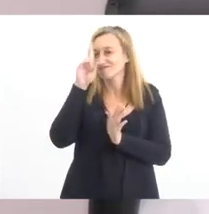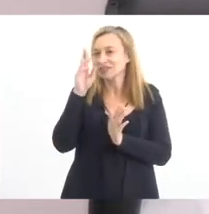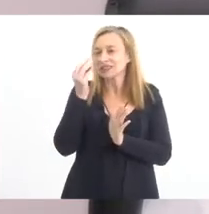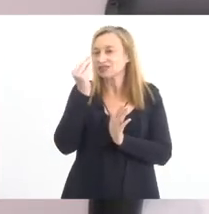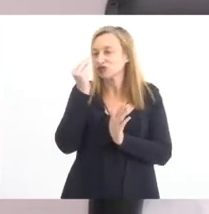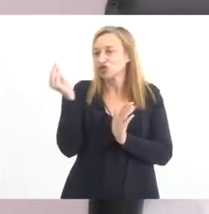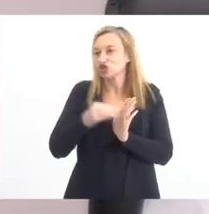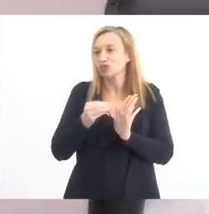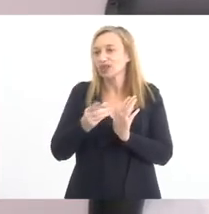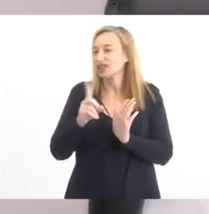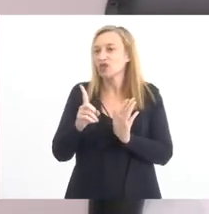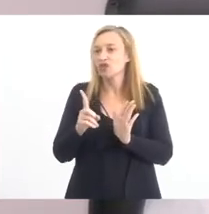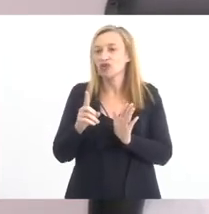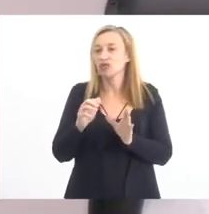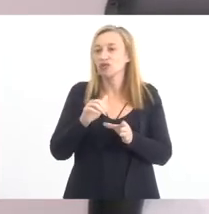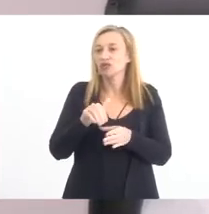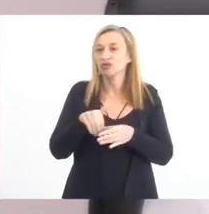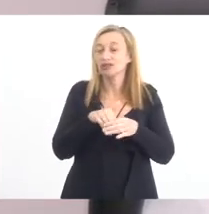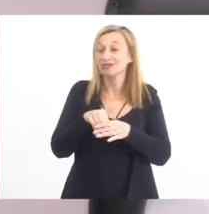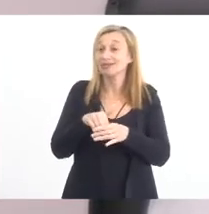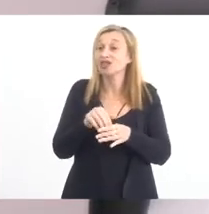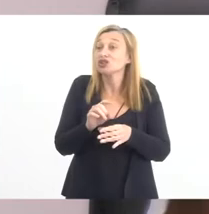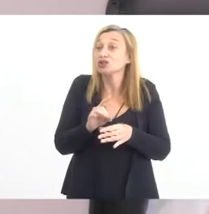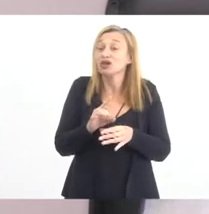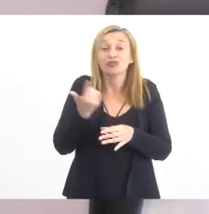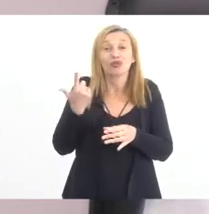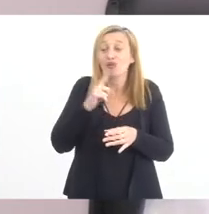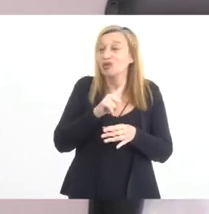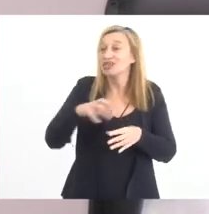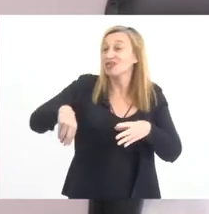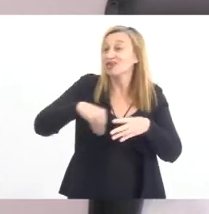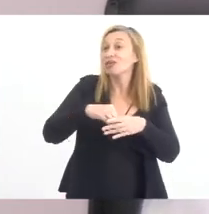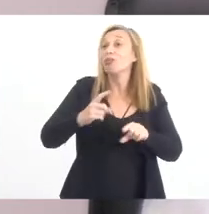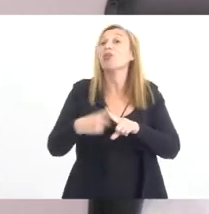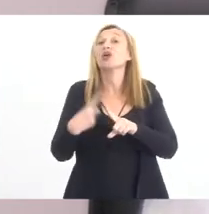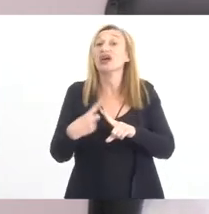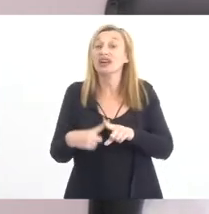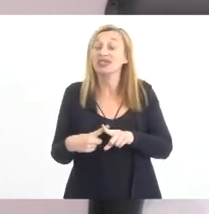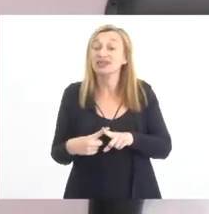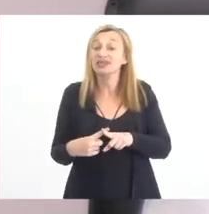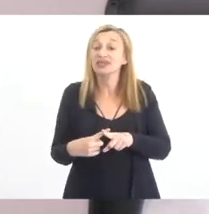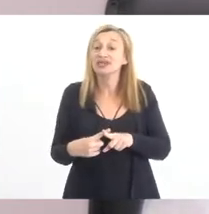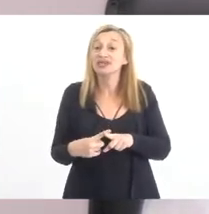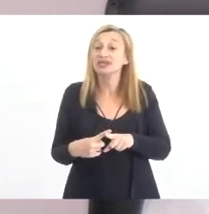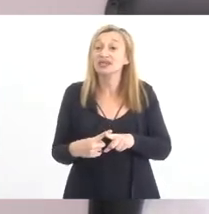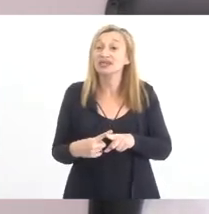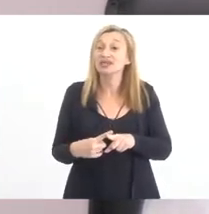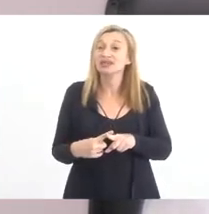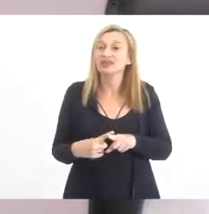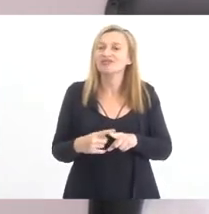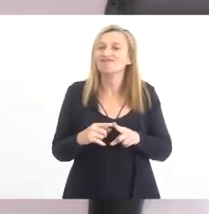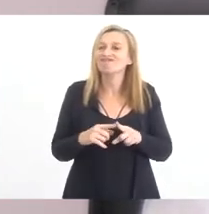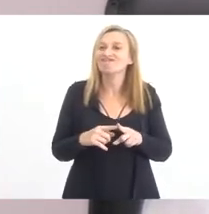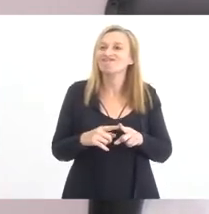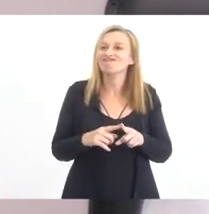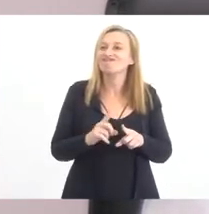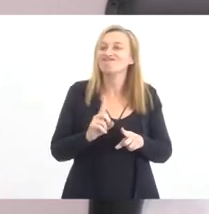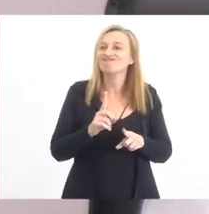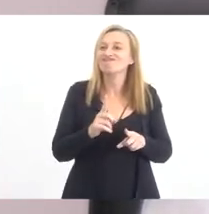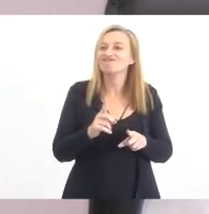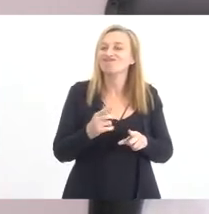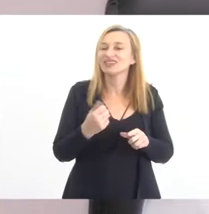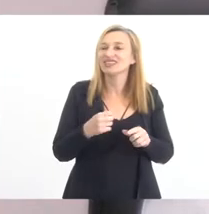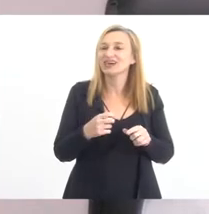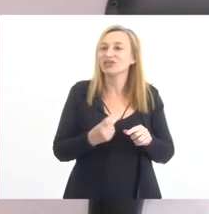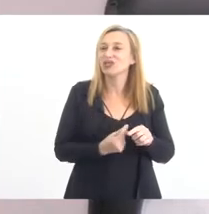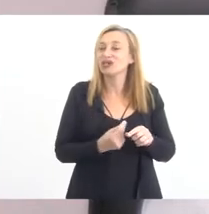foi votada. Não, foi votada, foi aprovada, só que não conseguiu ser implementada, porque era uma iniciativa que não bastava sair do